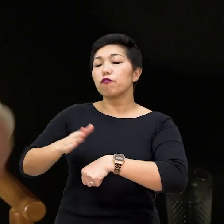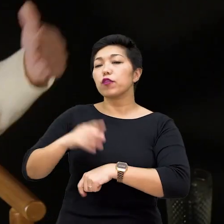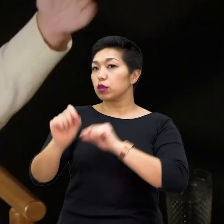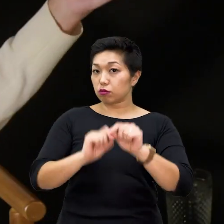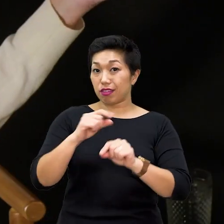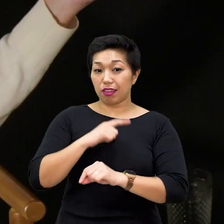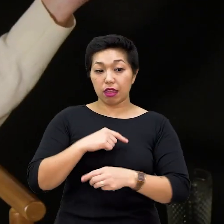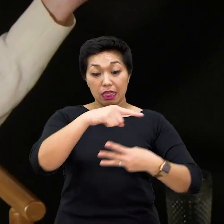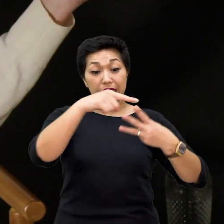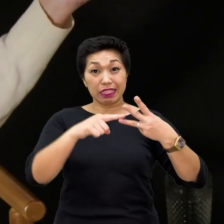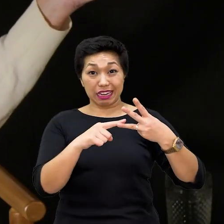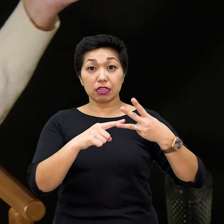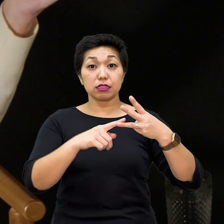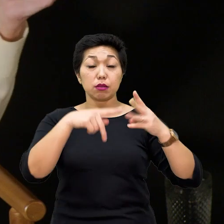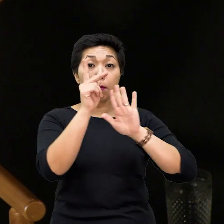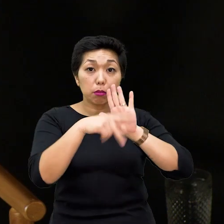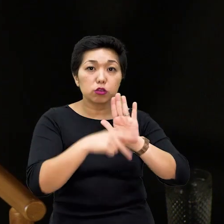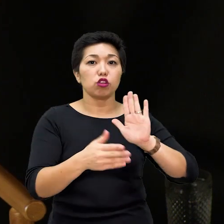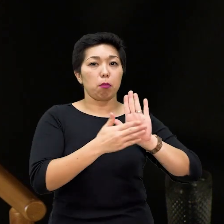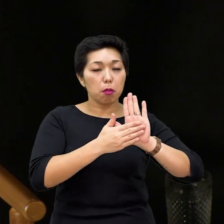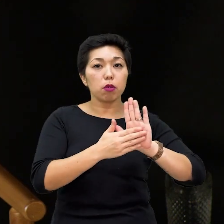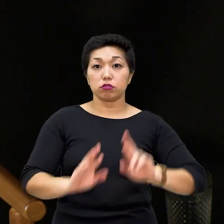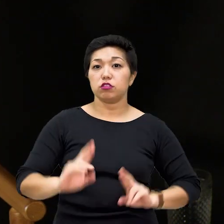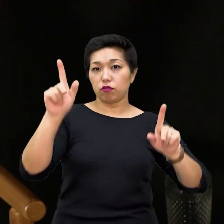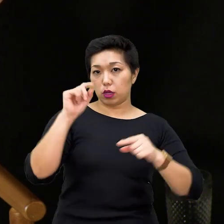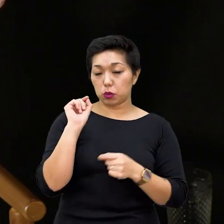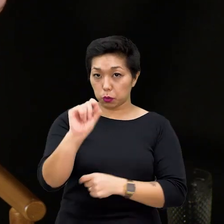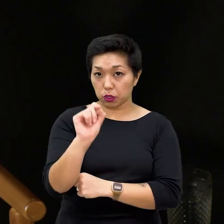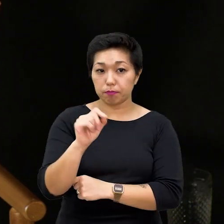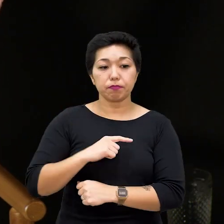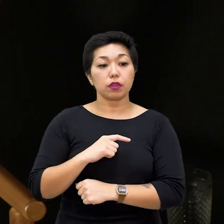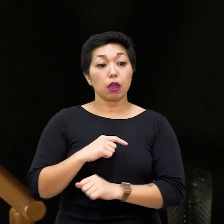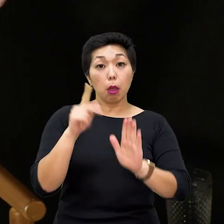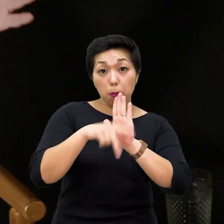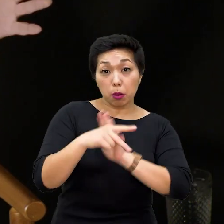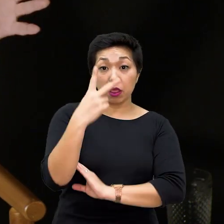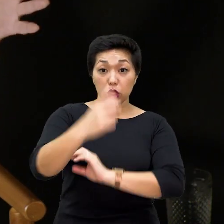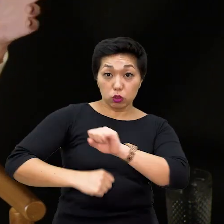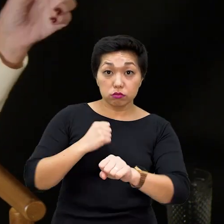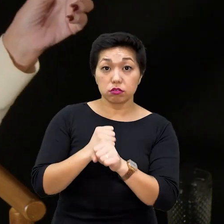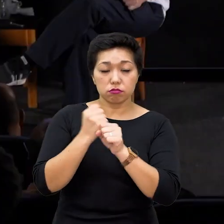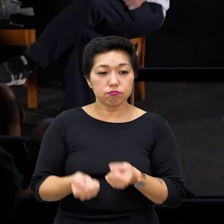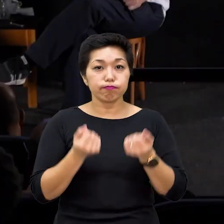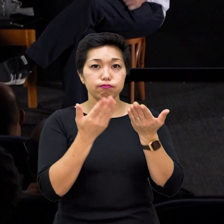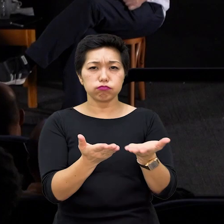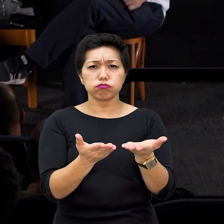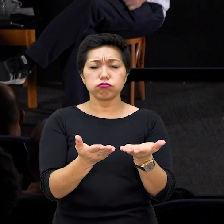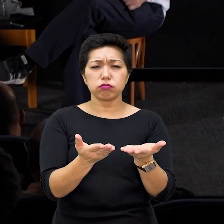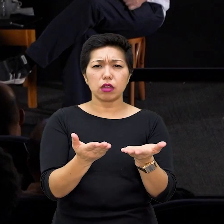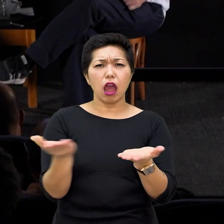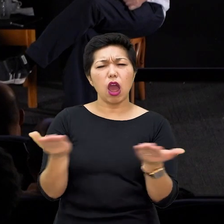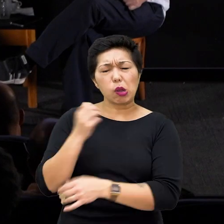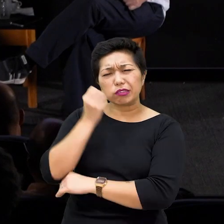como são 3 programas diferentes, eram 3, então era um programa que em 2 anos vai dar o valor, eu não